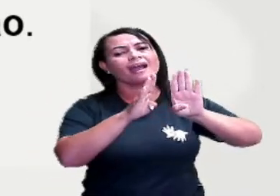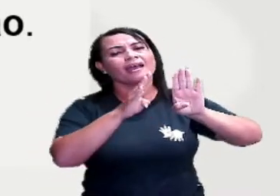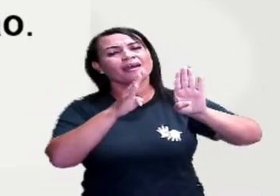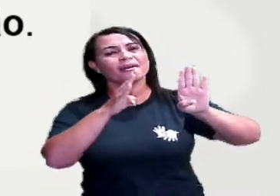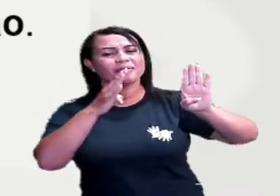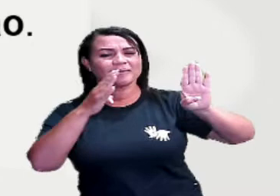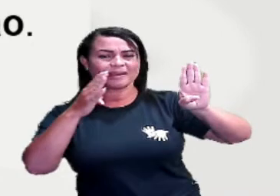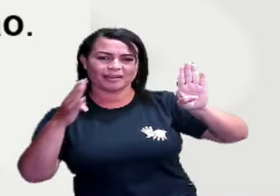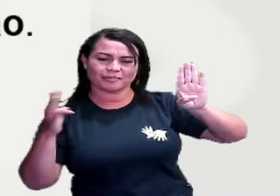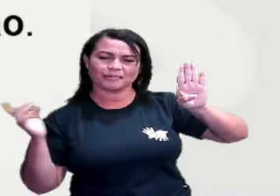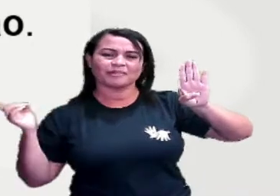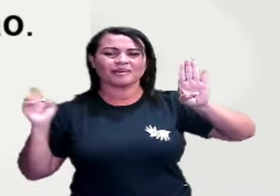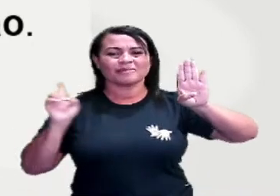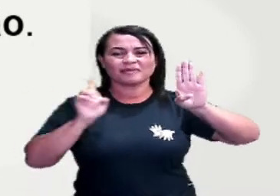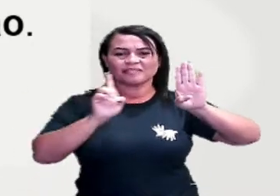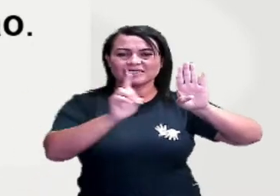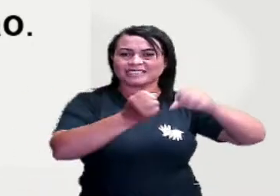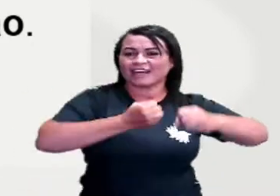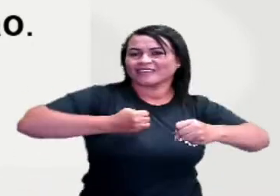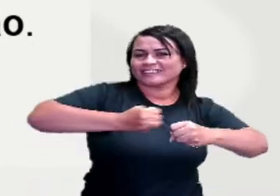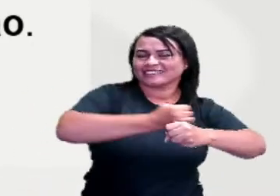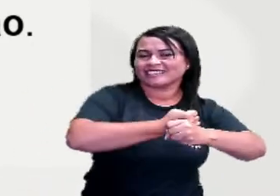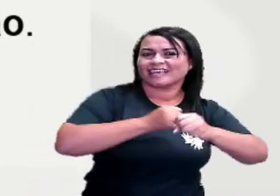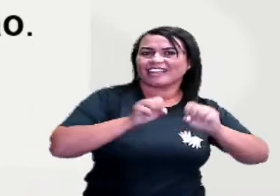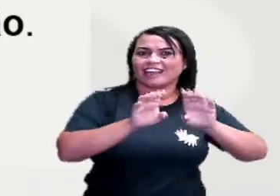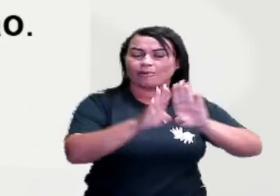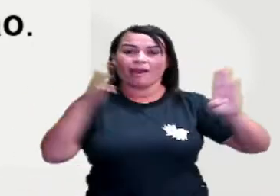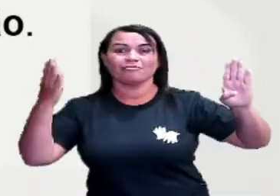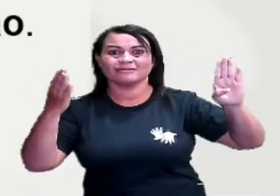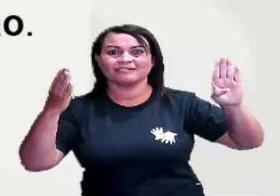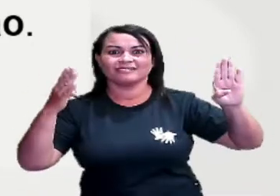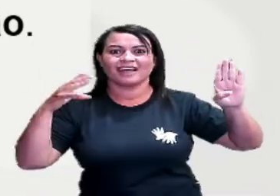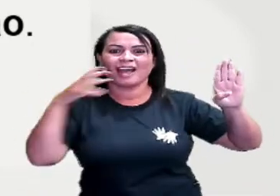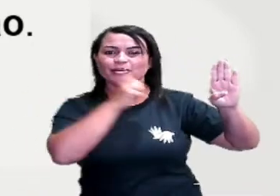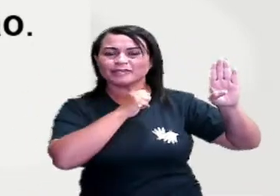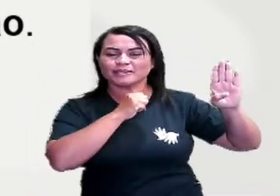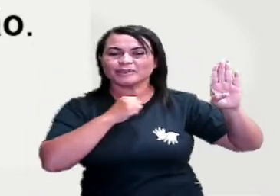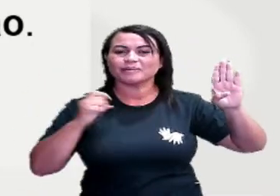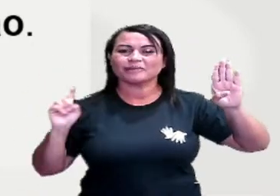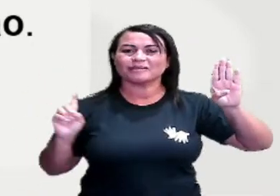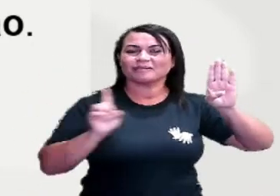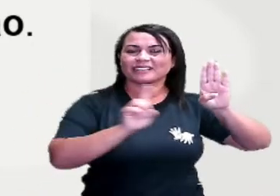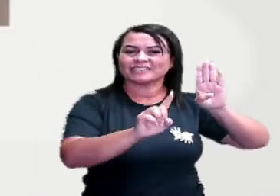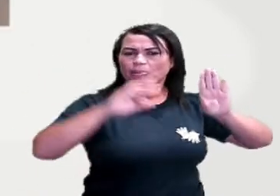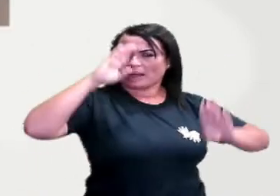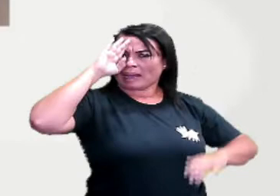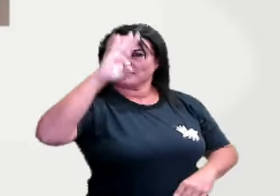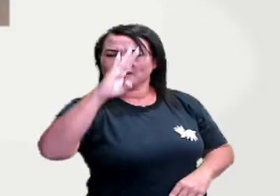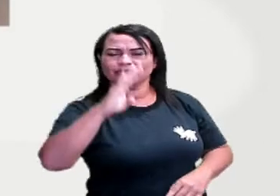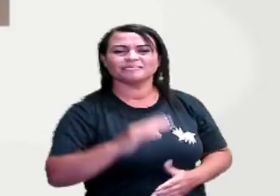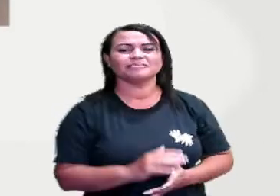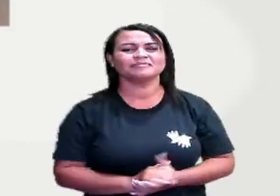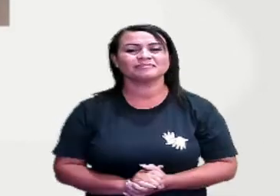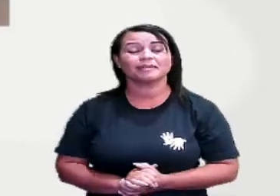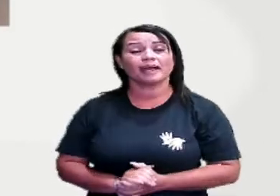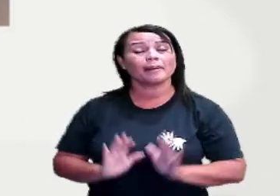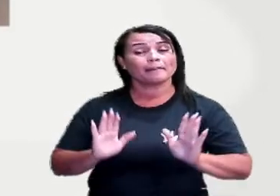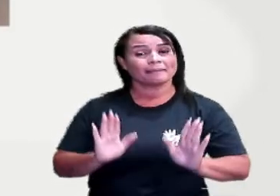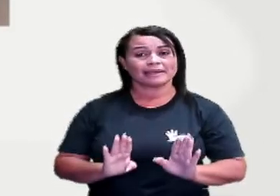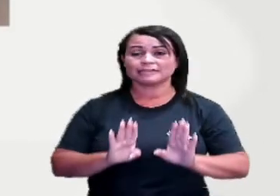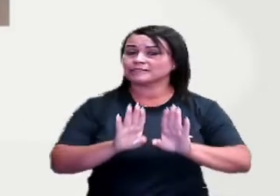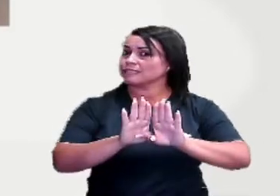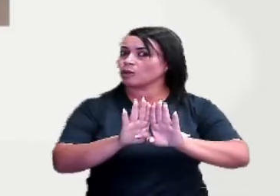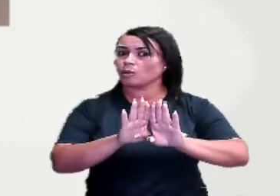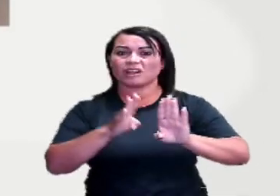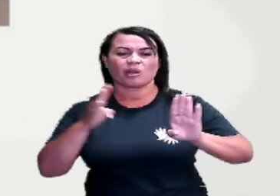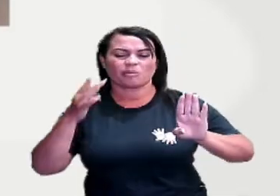prazenteira para passar a cozinheira. Eu abro de sopetão para passar o capitão. Só não abro